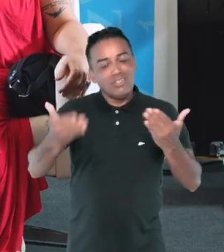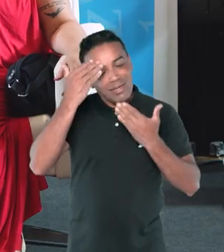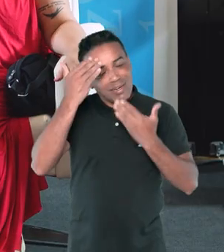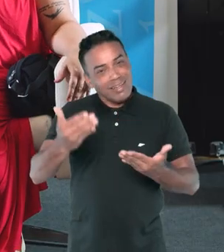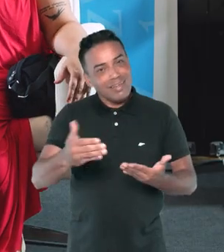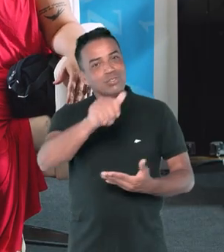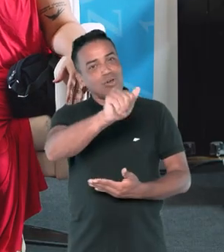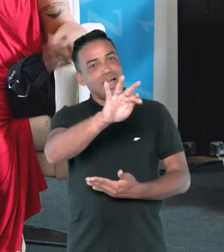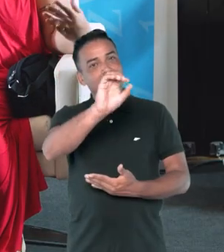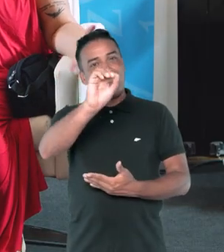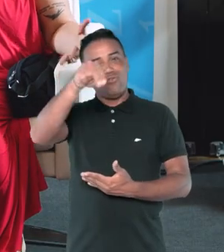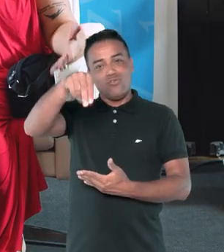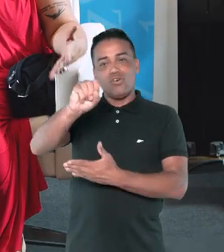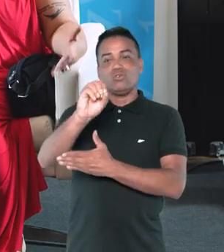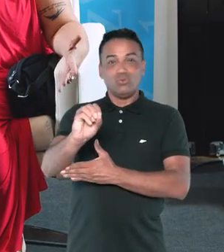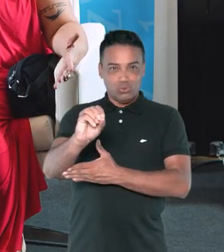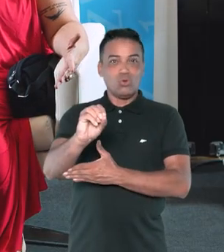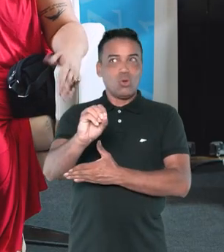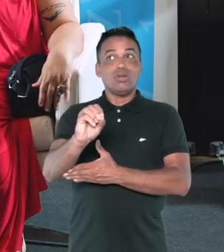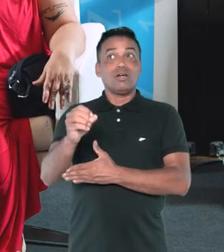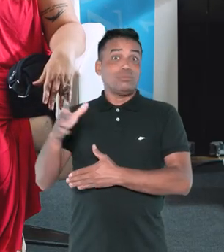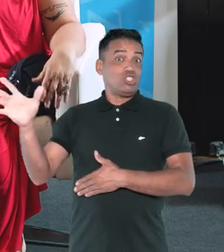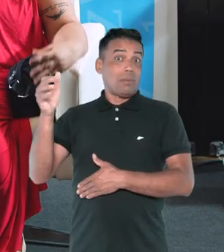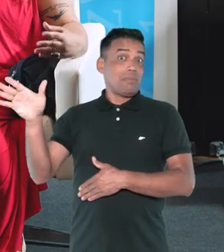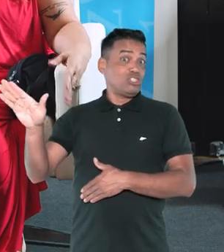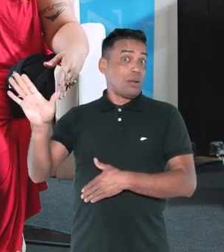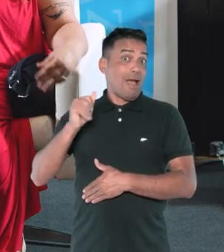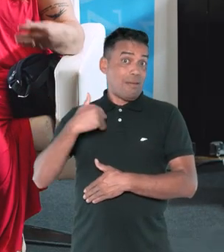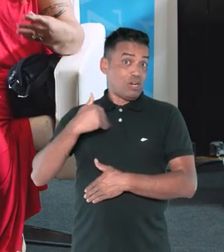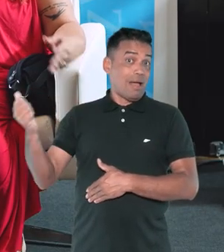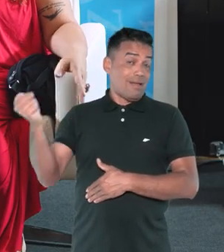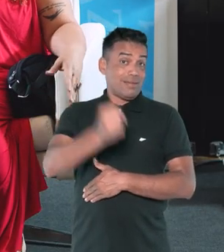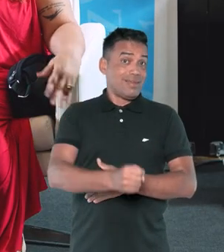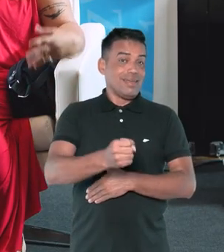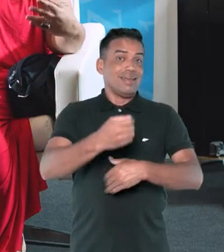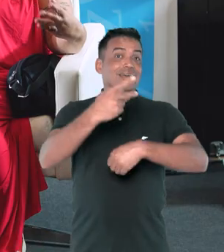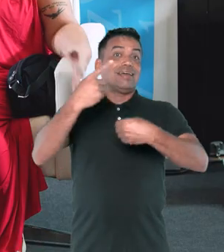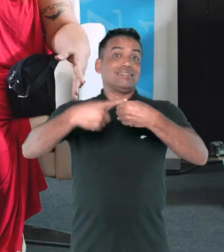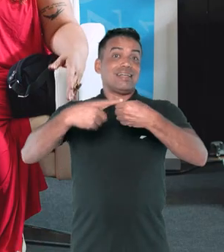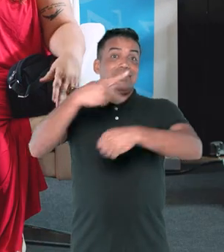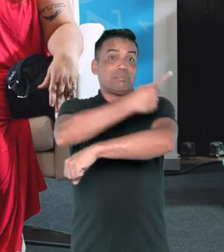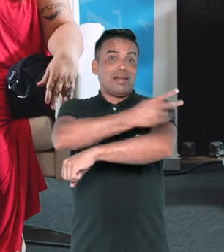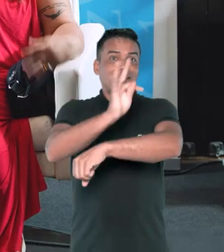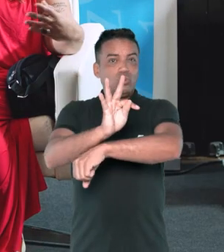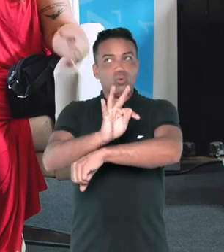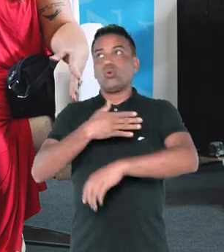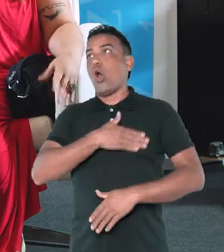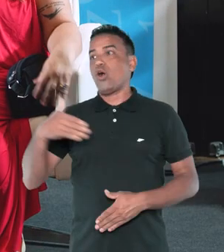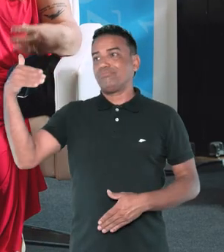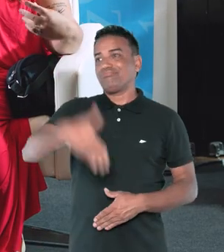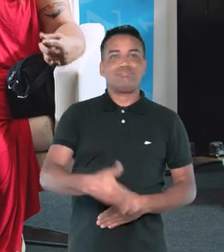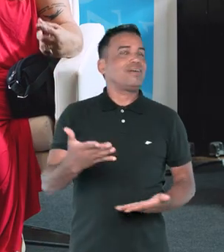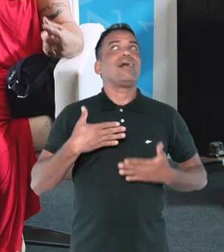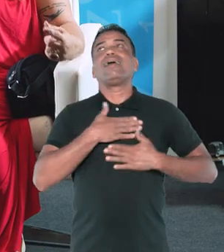Afonso, por me trazer para Paracatu de novo. Um lugar que eu gosto tanto. Gosto de estar contigo, gosto da tua equipe, gosto de